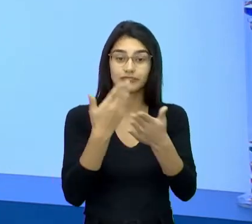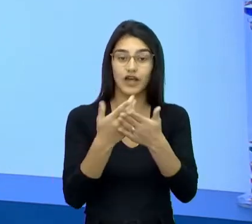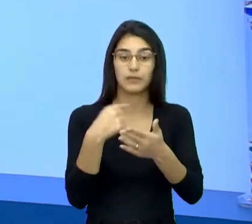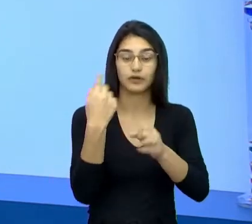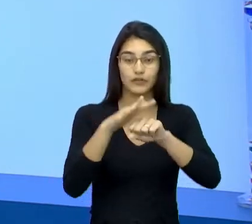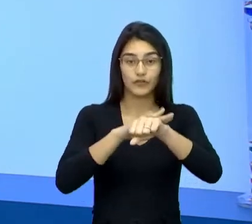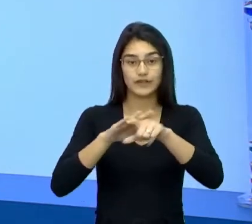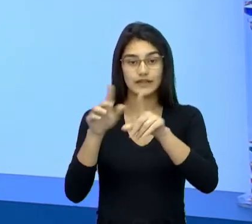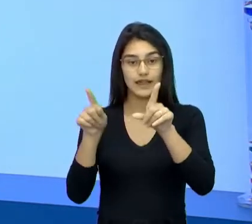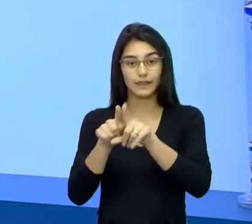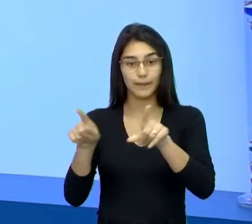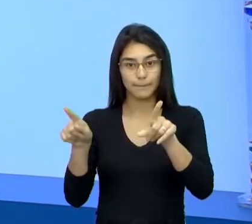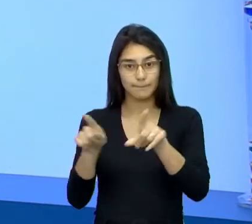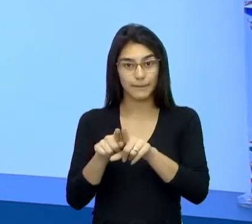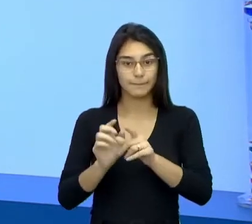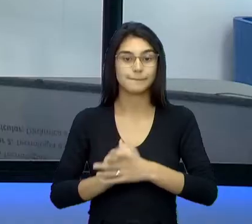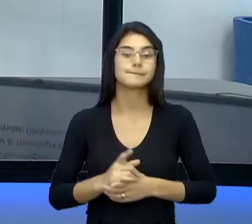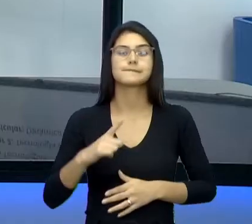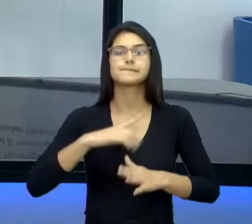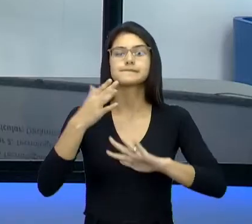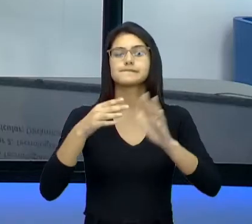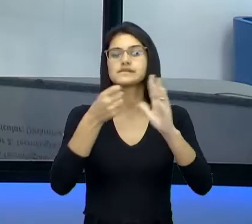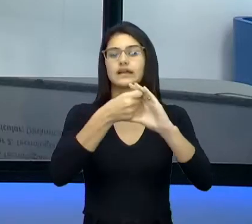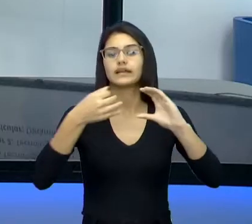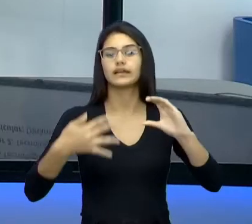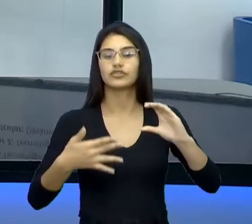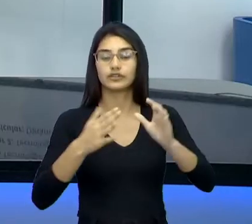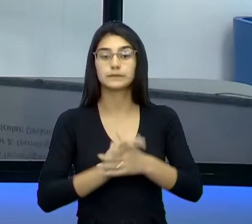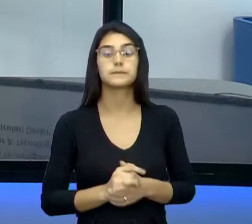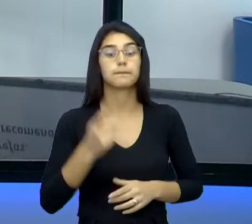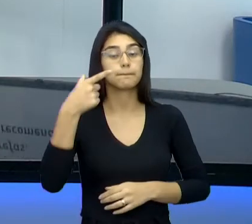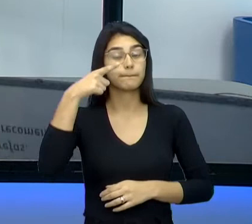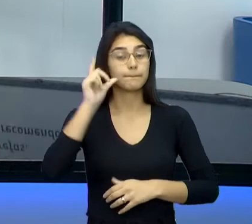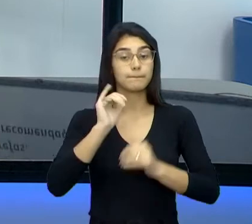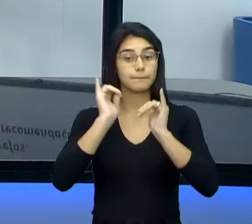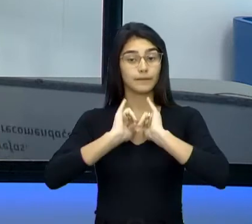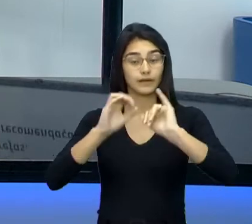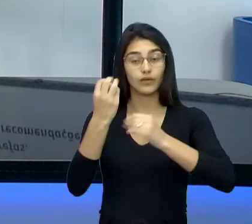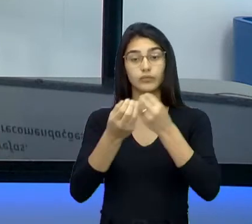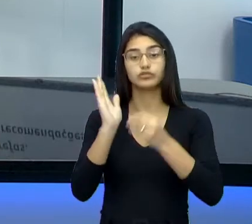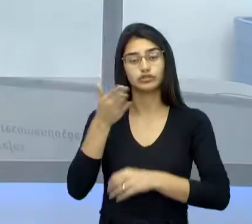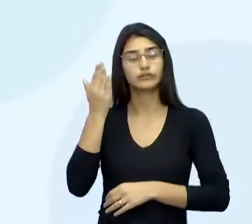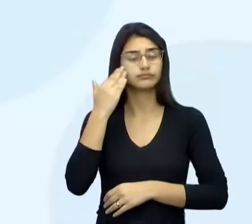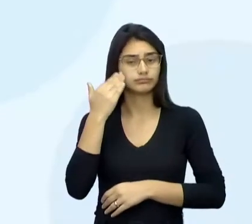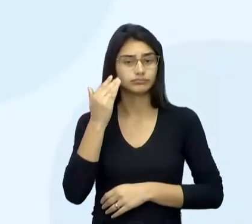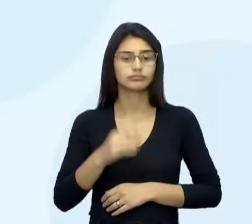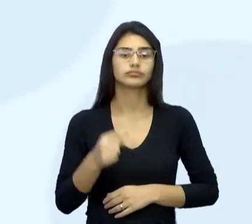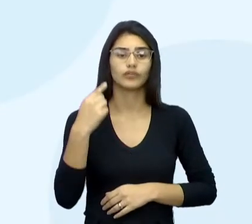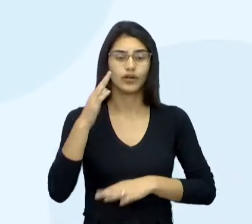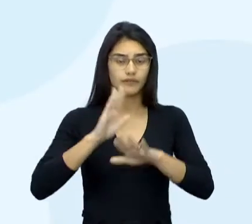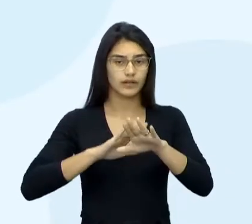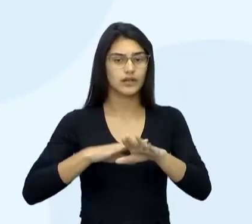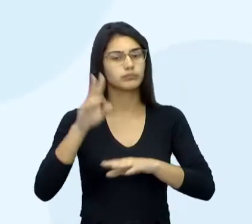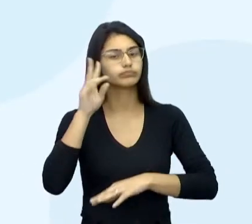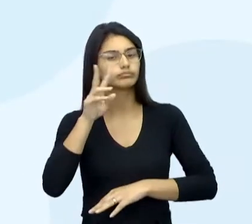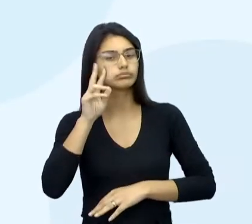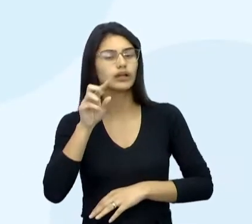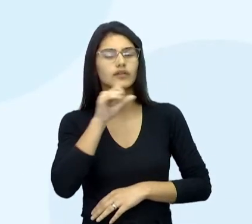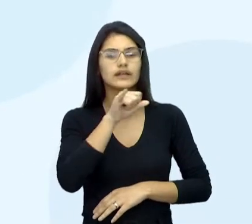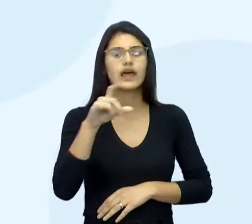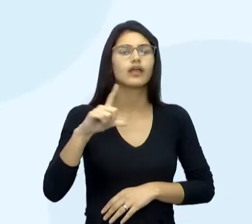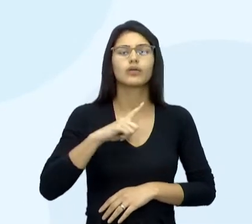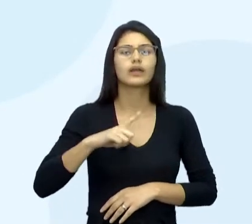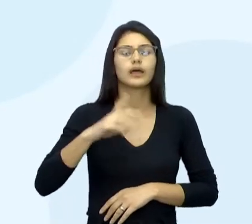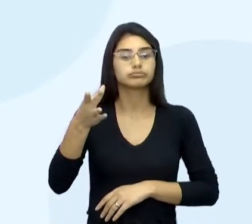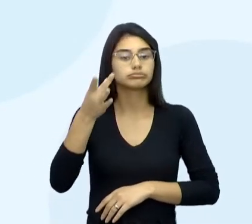gente conversar um pouquinho a respeito de alguns aspectos. Antes, vamos anunciar aí, como já é de costume nosso, fazer alguns lembretes aí, caso você não tenha